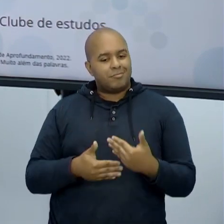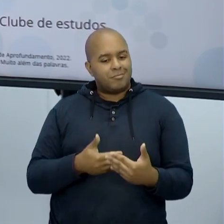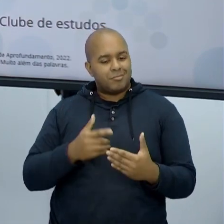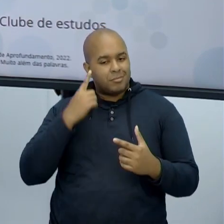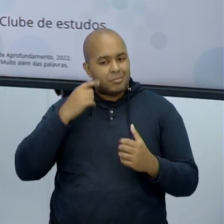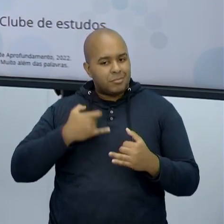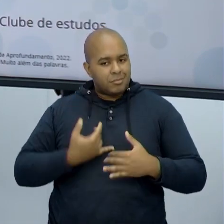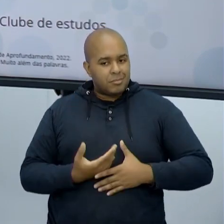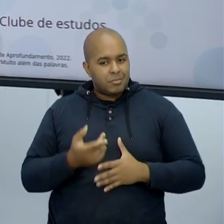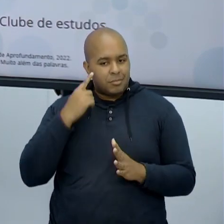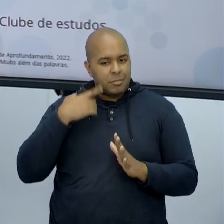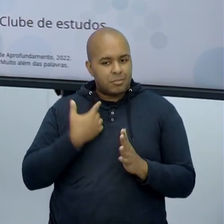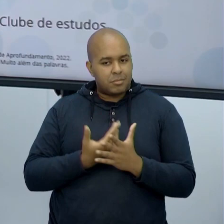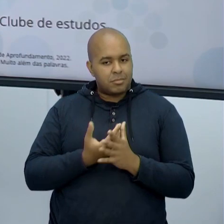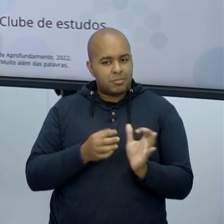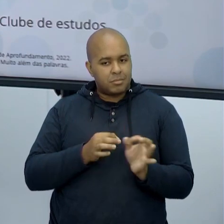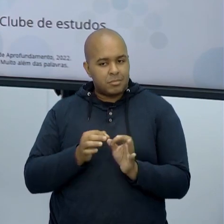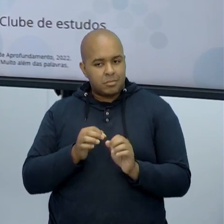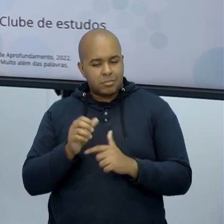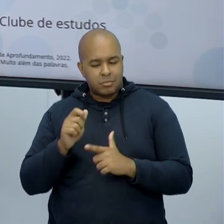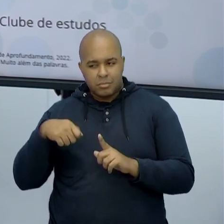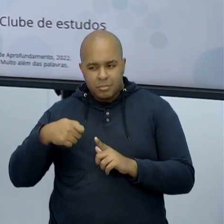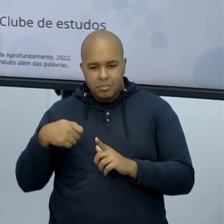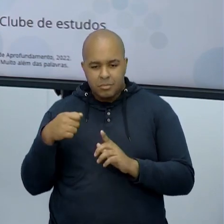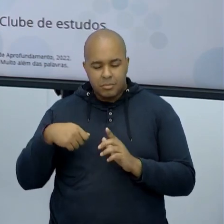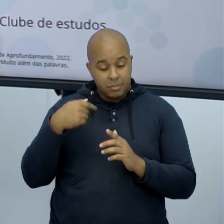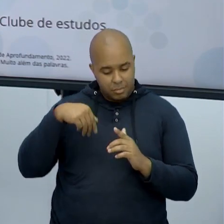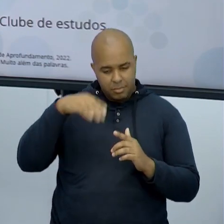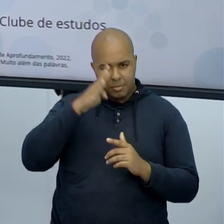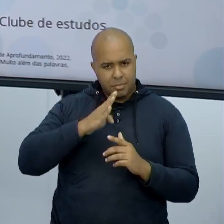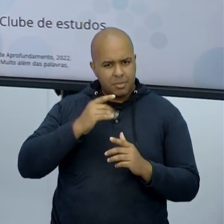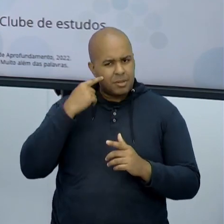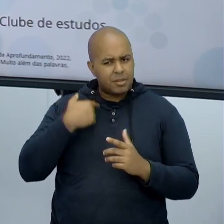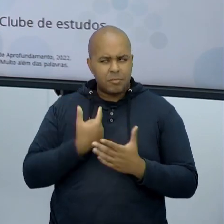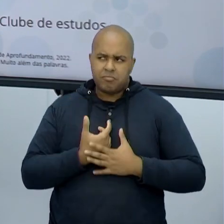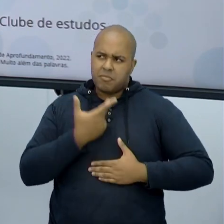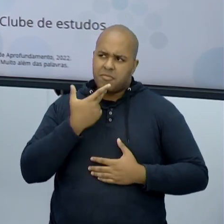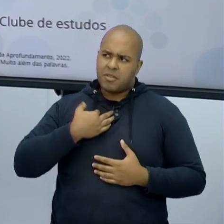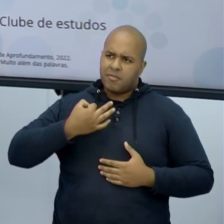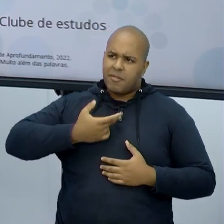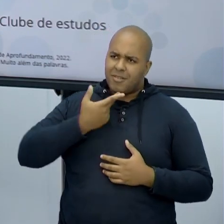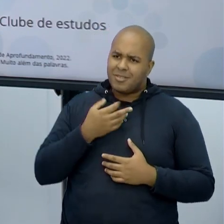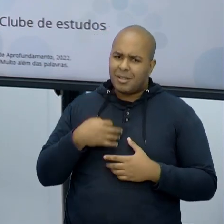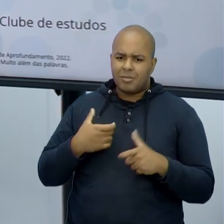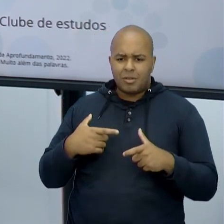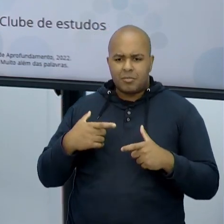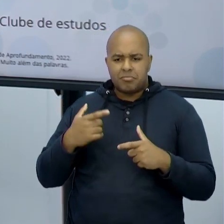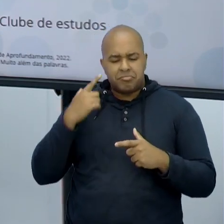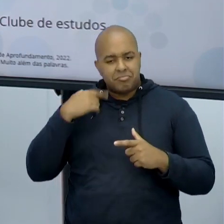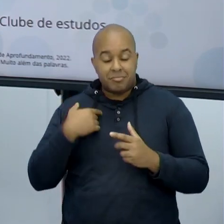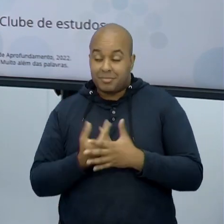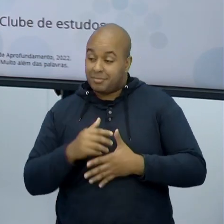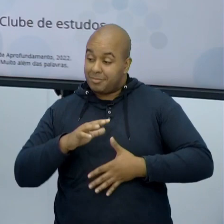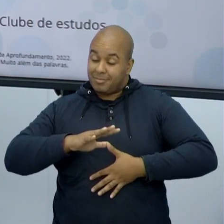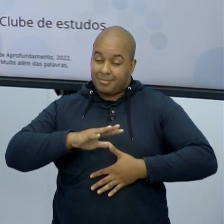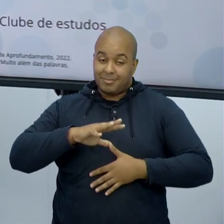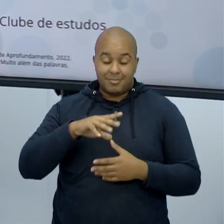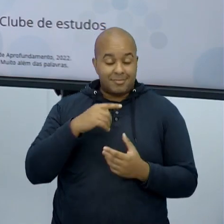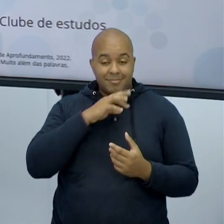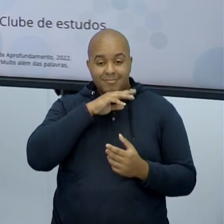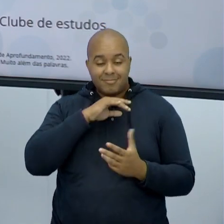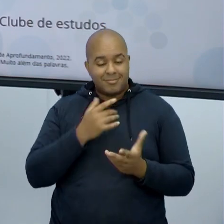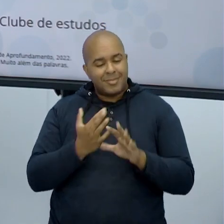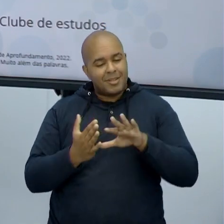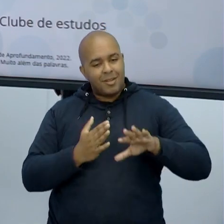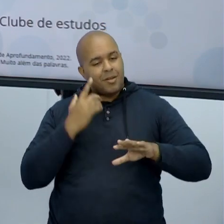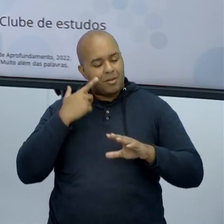sobre cinema nacional. Então, é muito bom conhecer o Brasil, né? Será que eu acertei Mato Grosso? Por aí. Olha, eu sou um péssimo de geografia. Porém, é